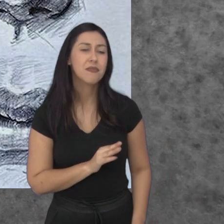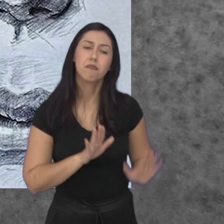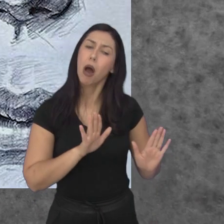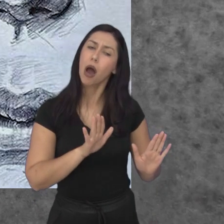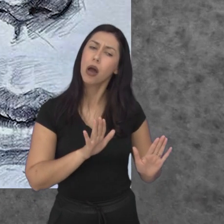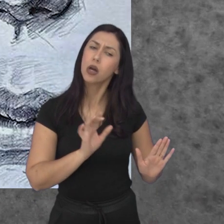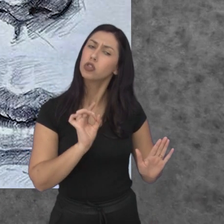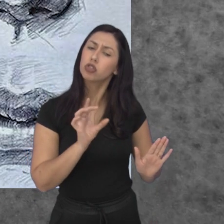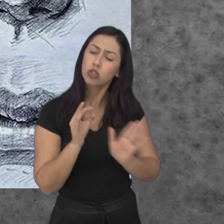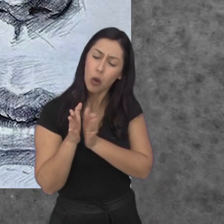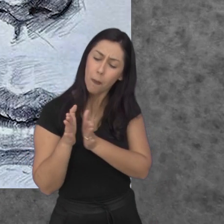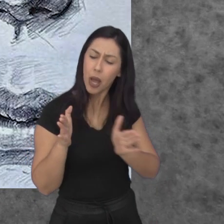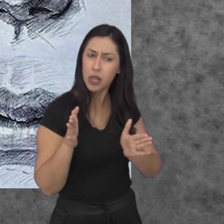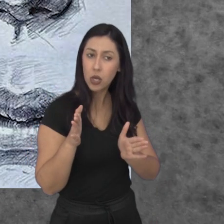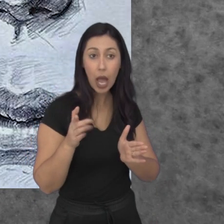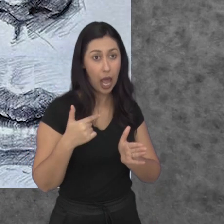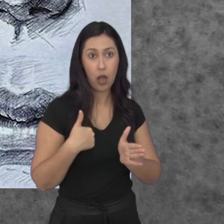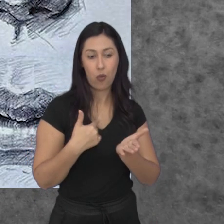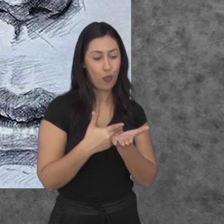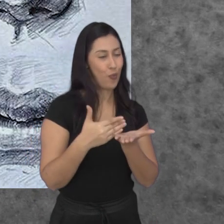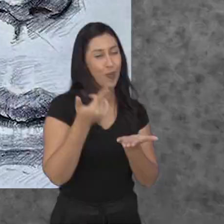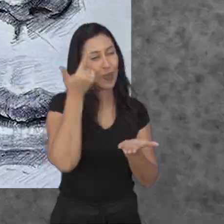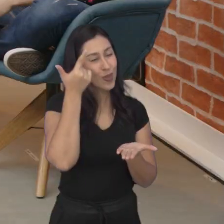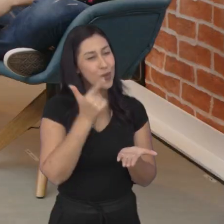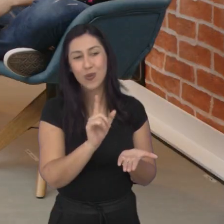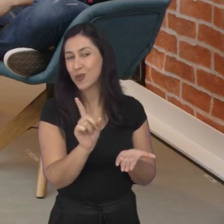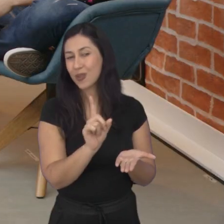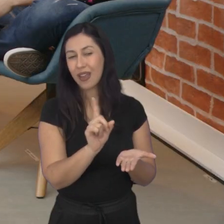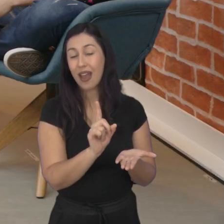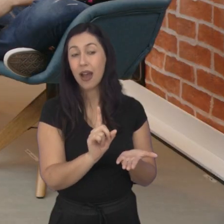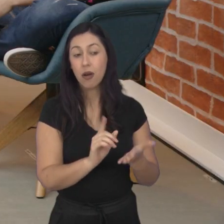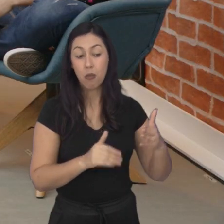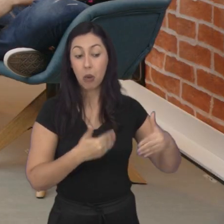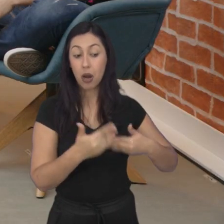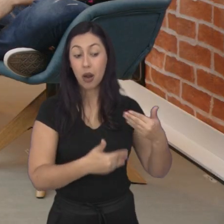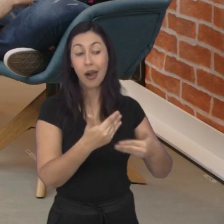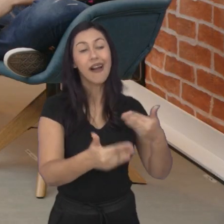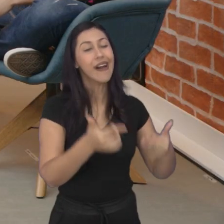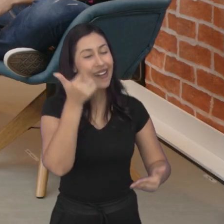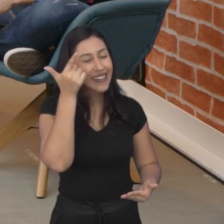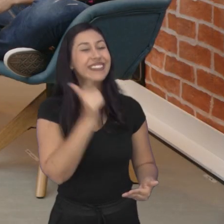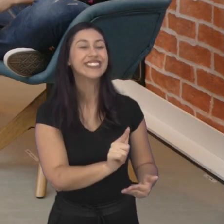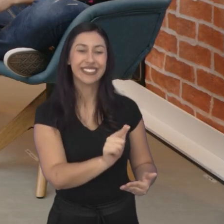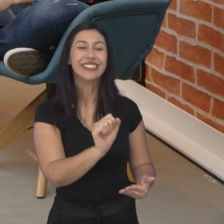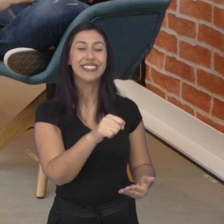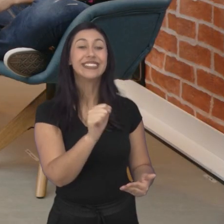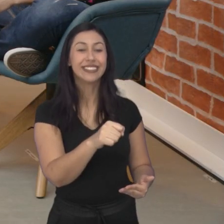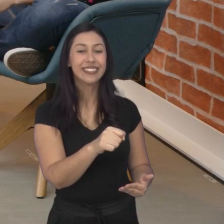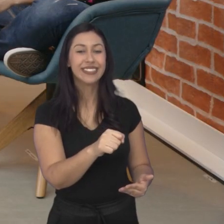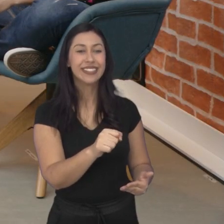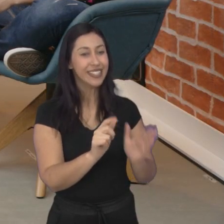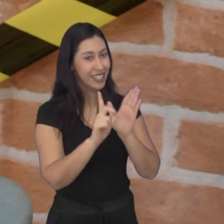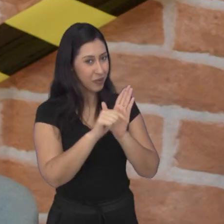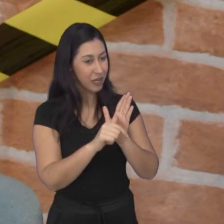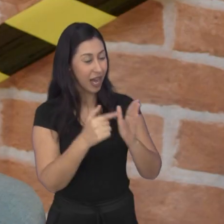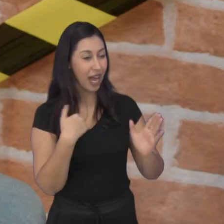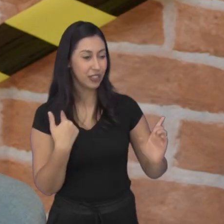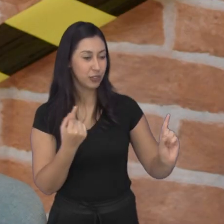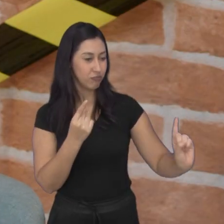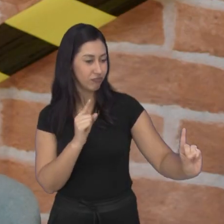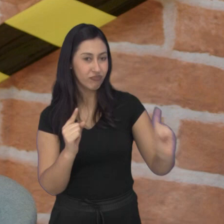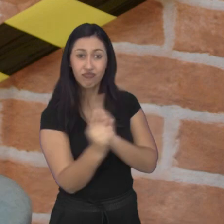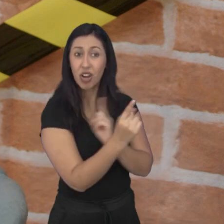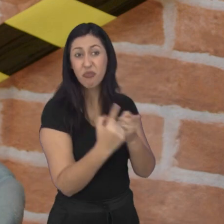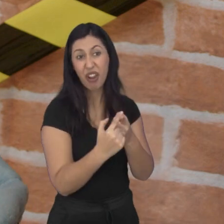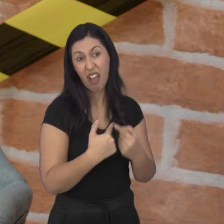mas não é pra mim. Tudo por enquanto, porque eu também não conseguia reproduzir essas técnicas e depois de um tempo você consegue, né? Mas a gente pode trocar de lugar, porque uma